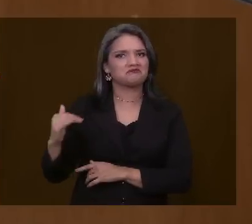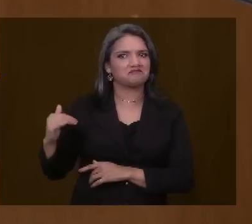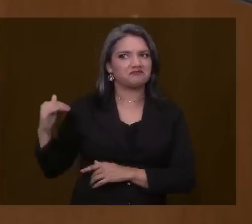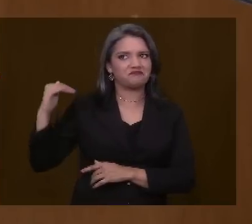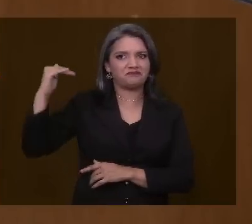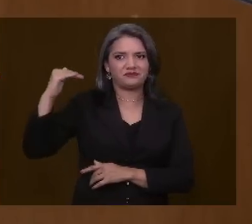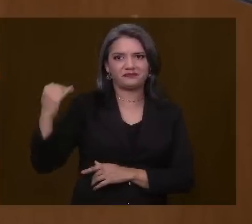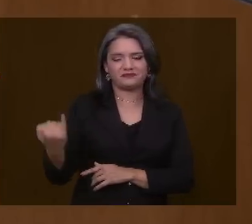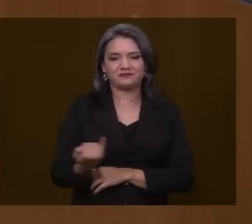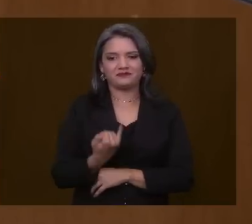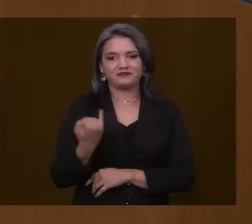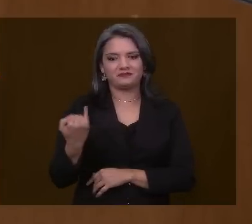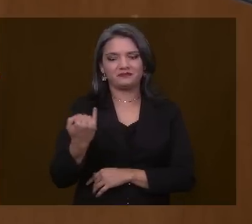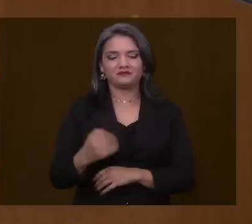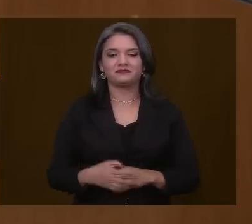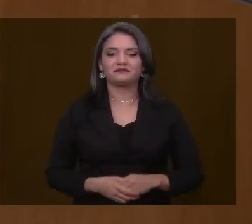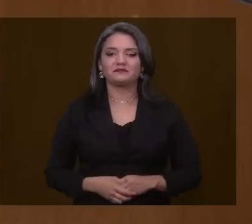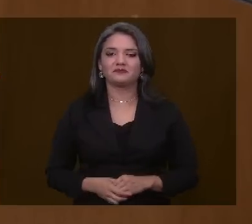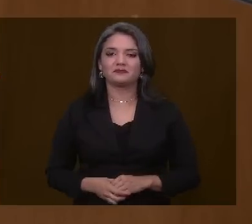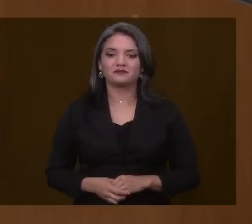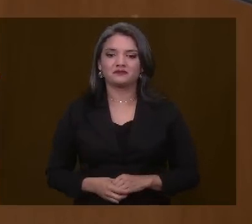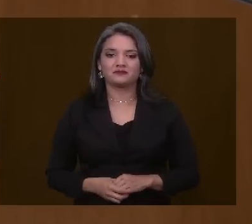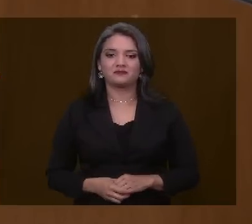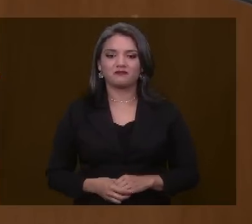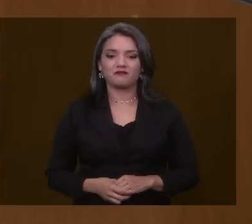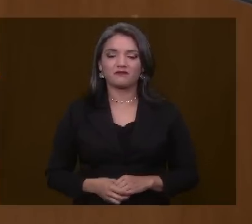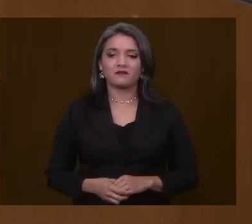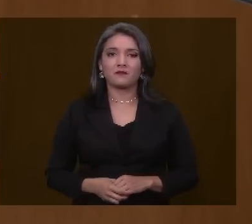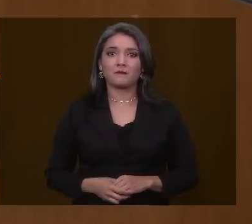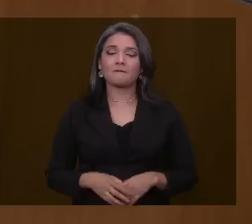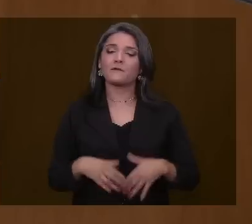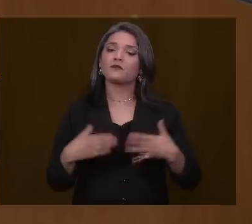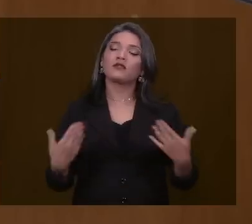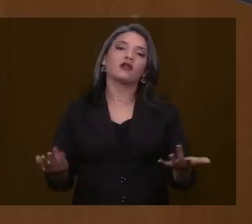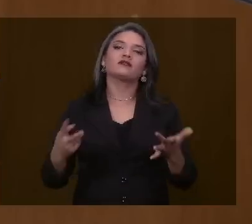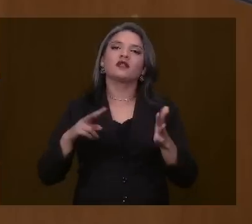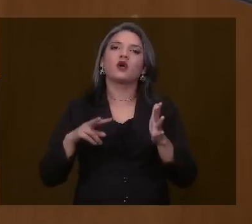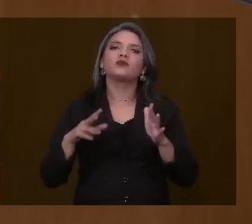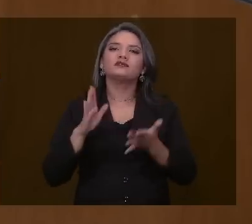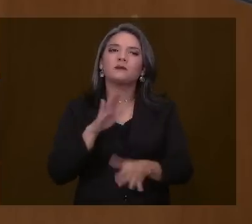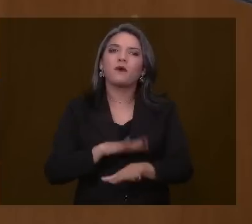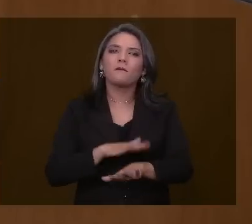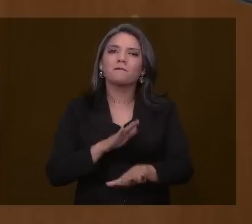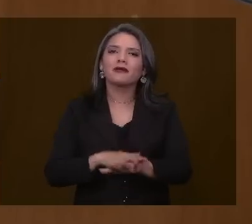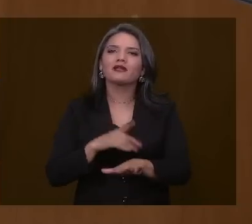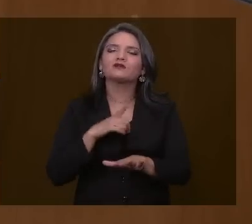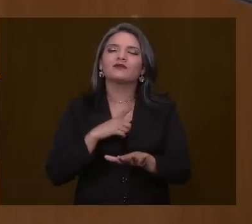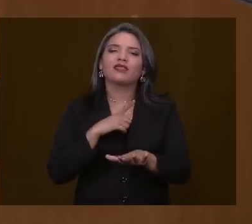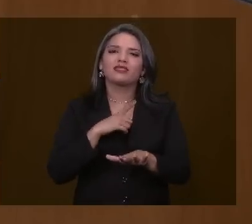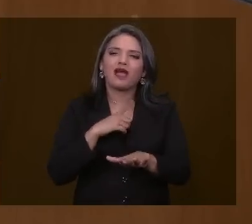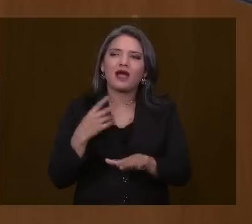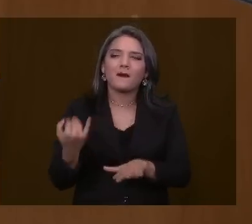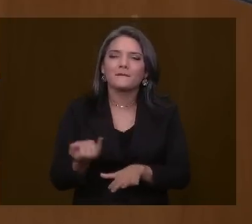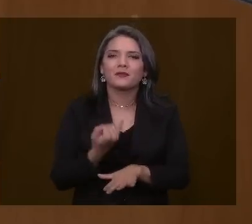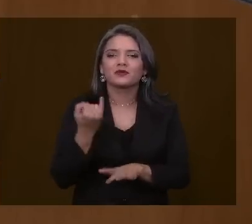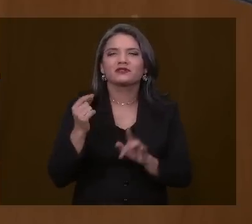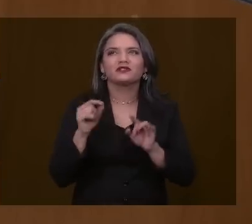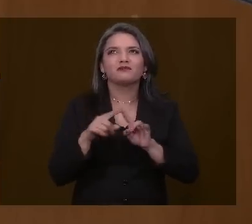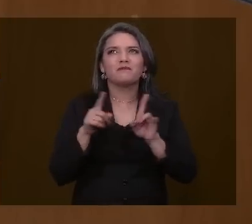significado. Certo do significado elevado deste momento é que, dias